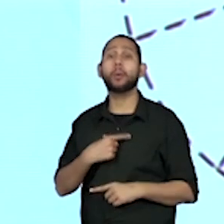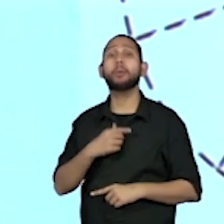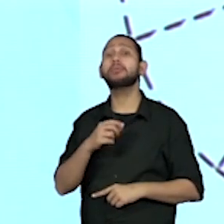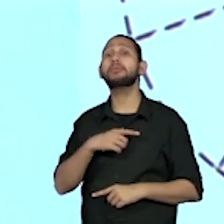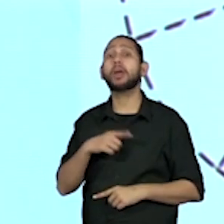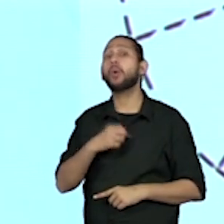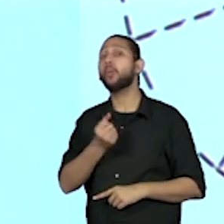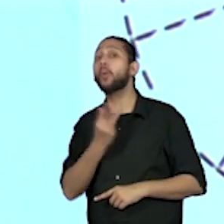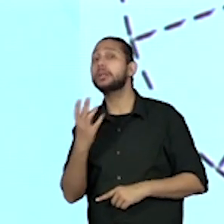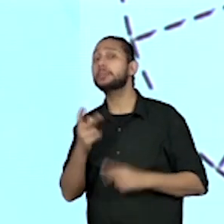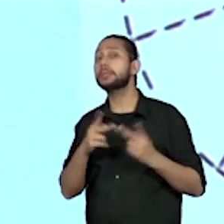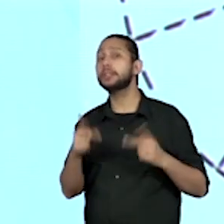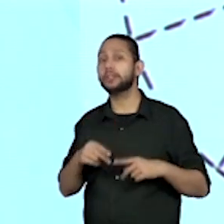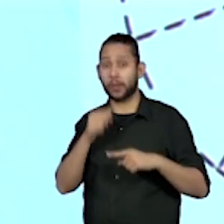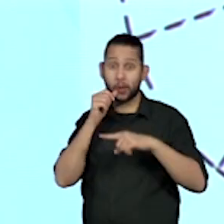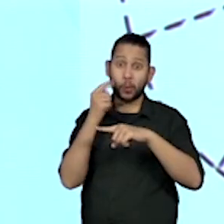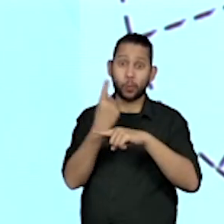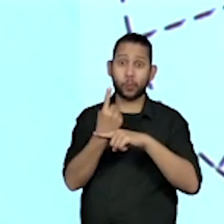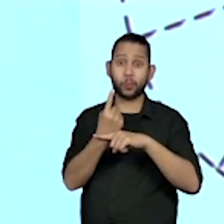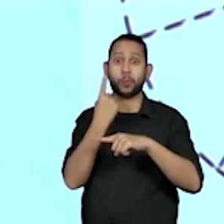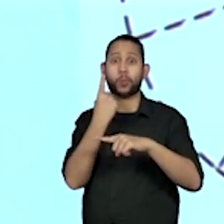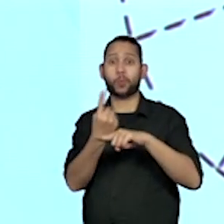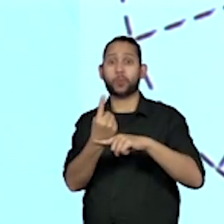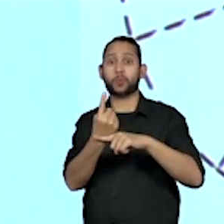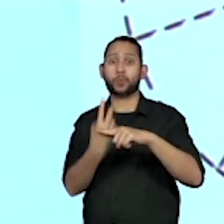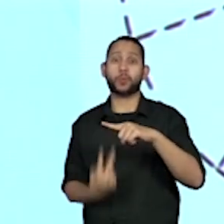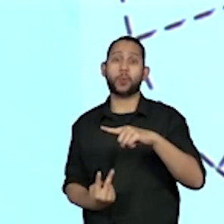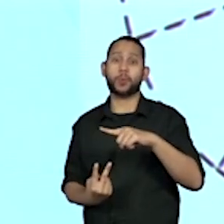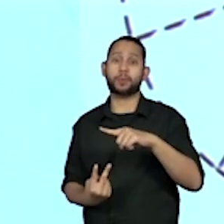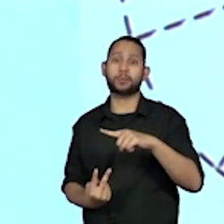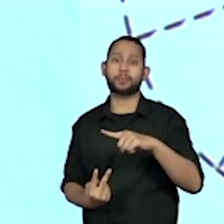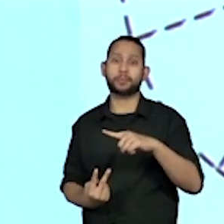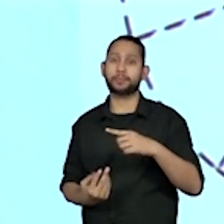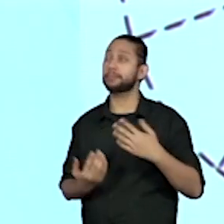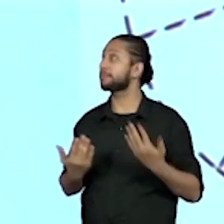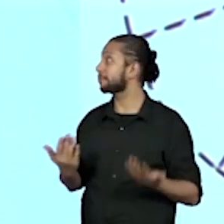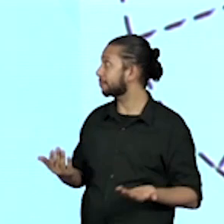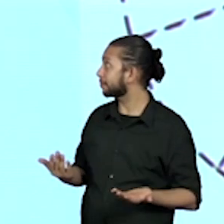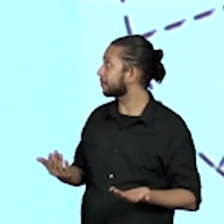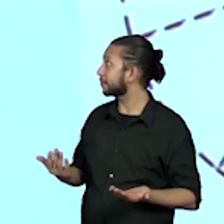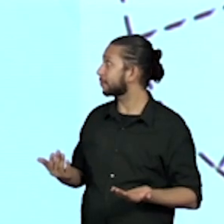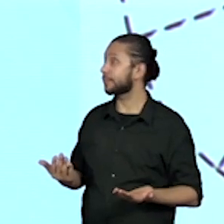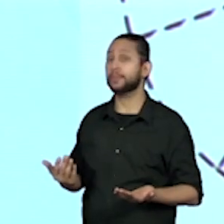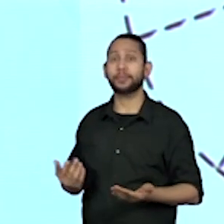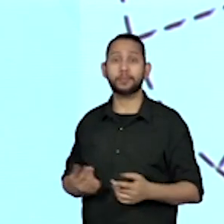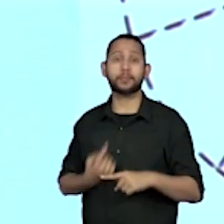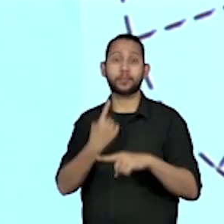parte de baixo da nossa fração. Eu quero a fração do que me resta ainda de pizza.